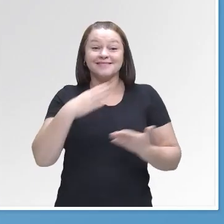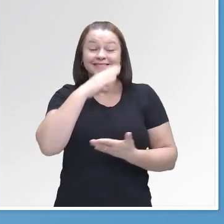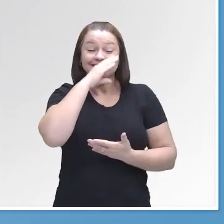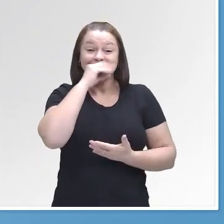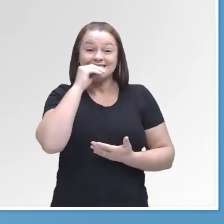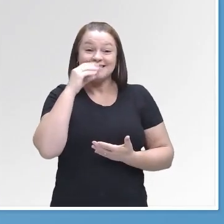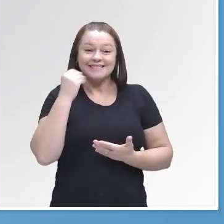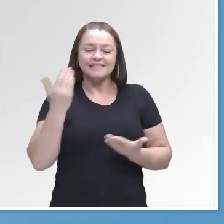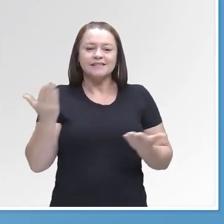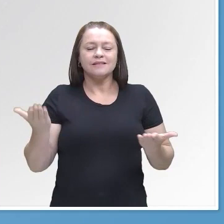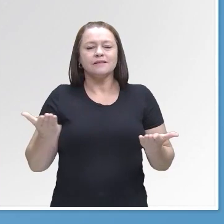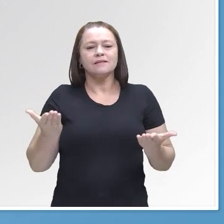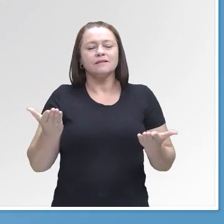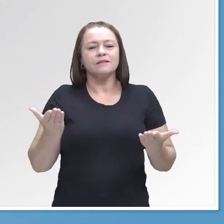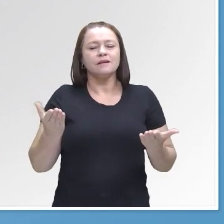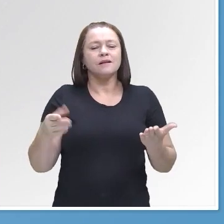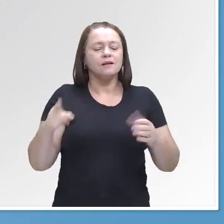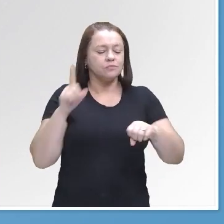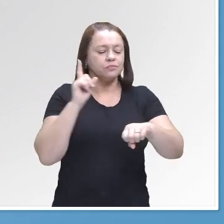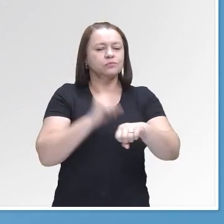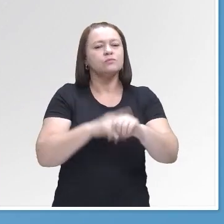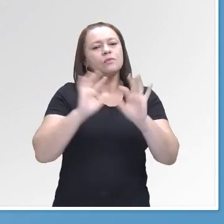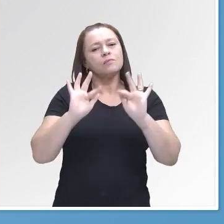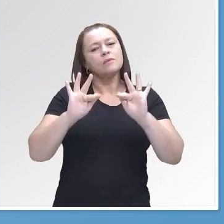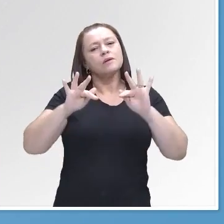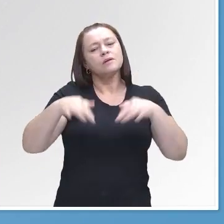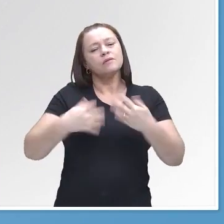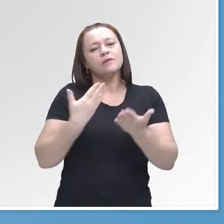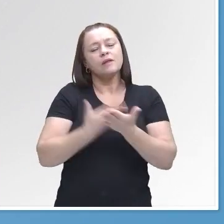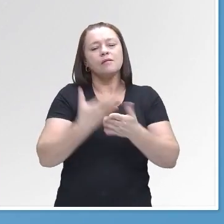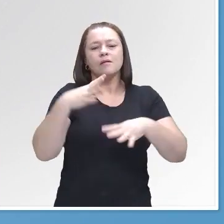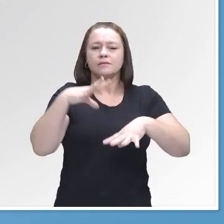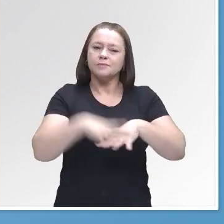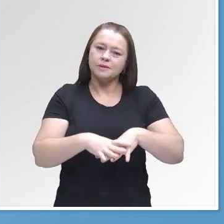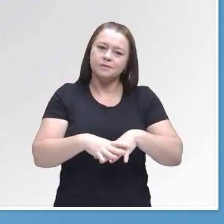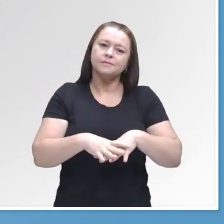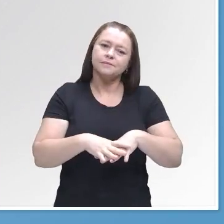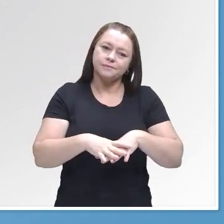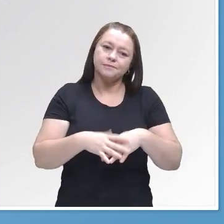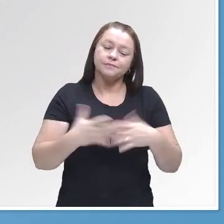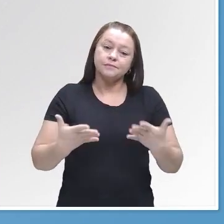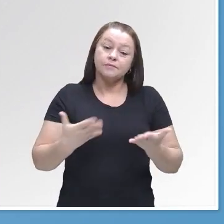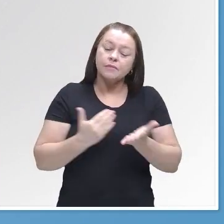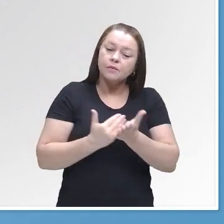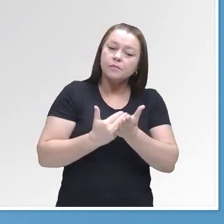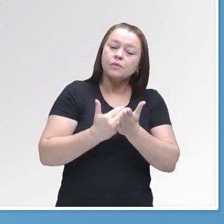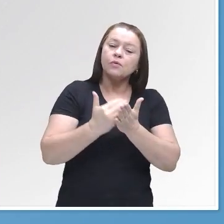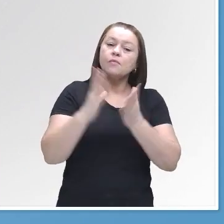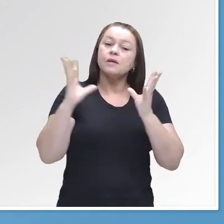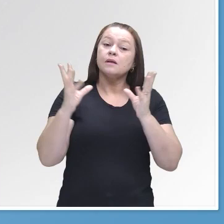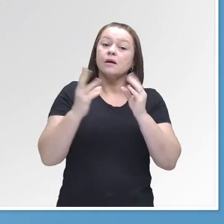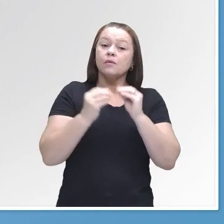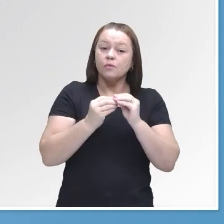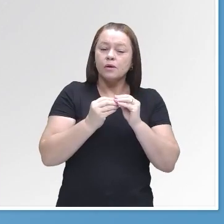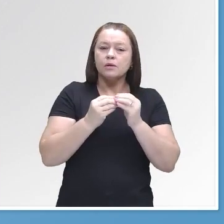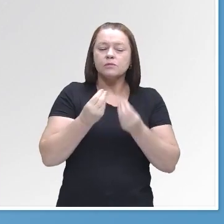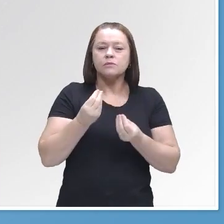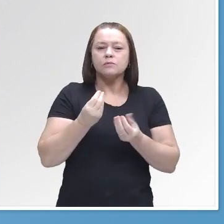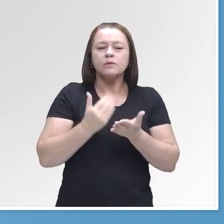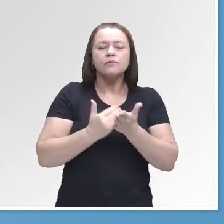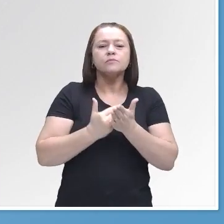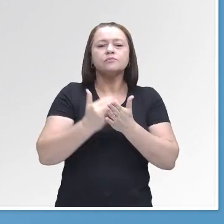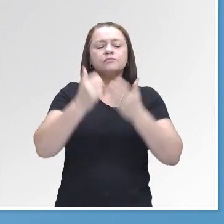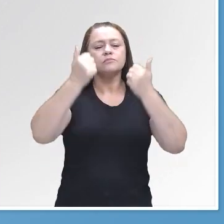Crianças, chegamos ao nosso momento final da aula de matemática. Vamos agora para o nosso resumo. Vamos